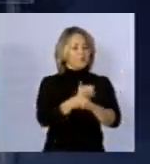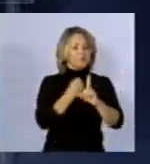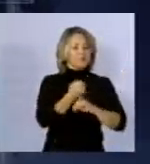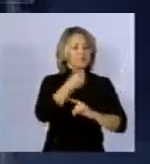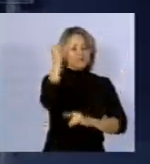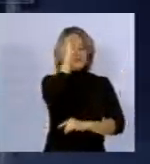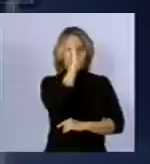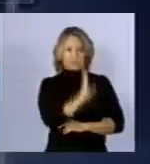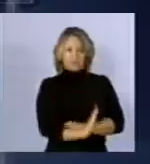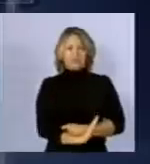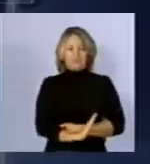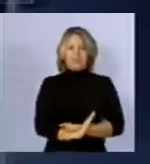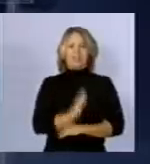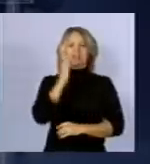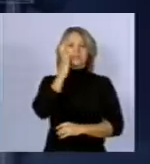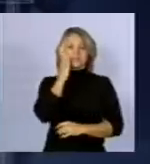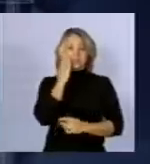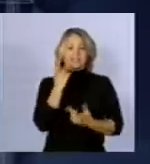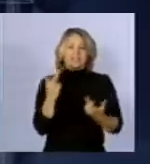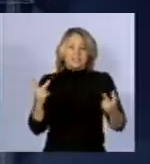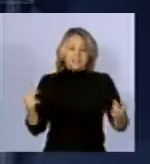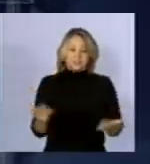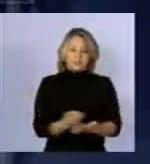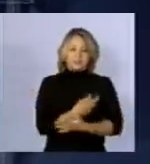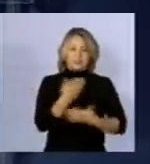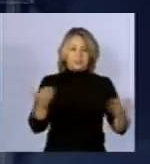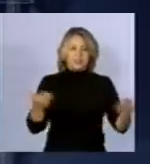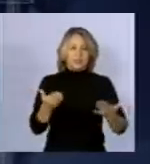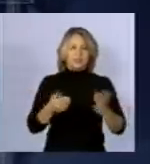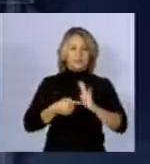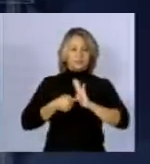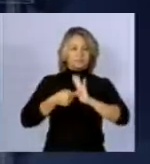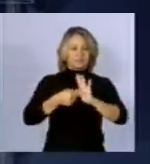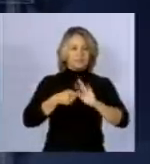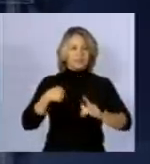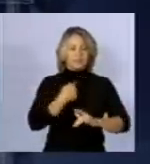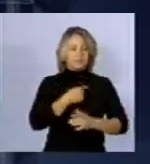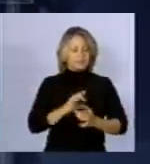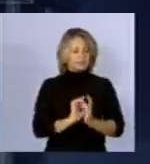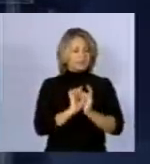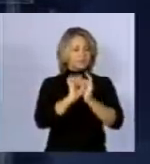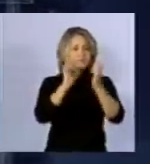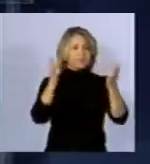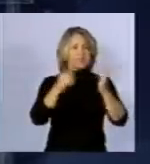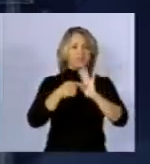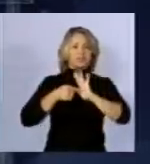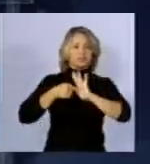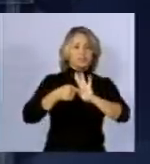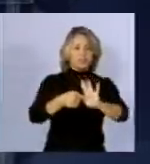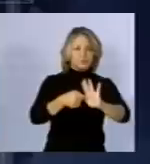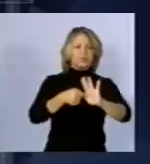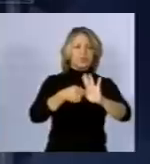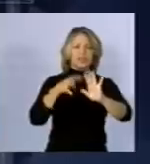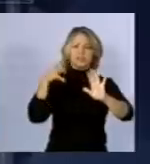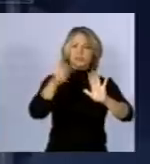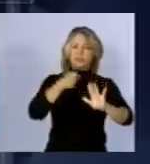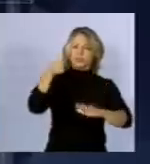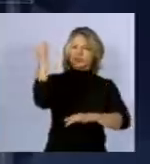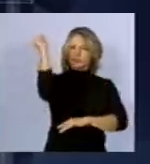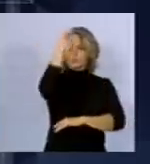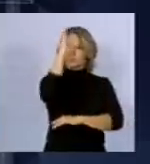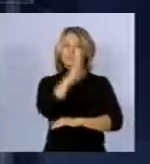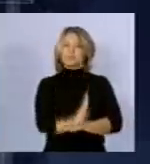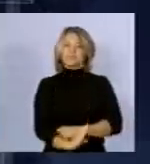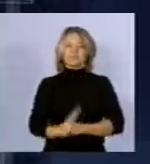de eh evento que vai engrandecer a nossa democracia e fazer o estado brasileiro é se